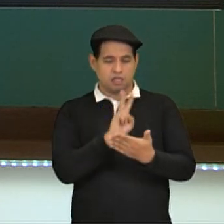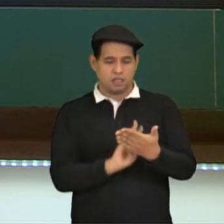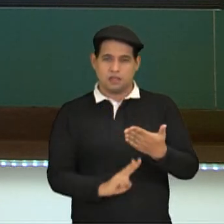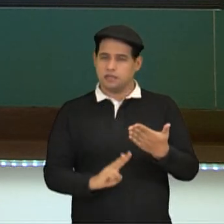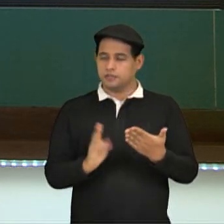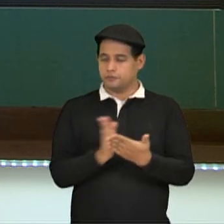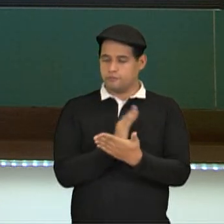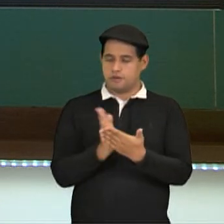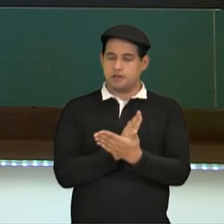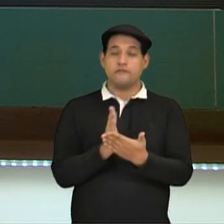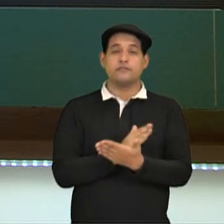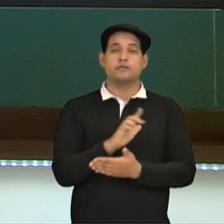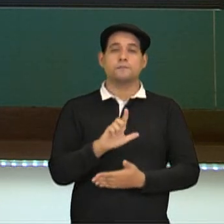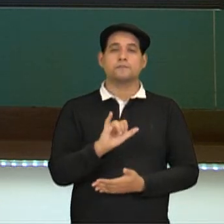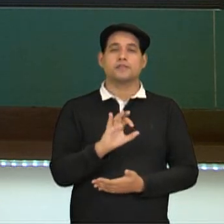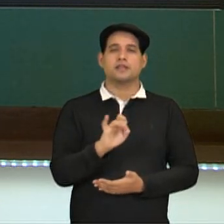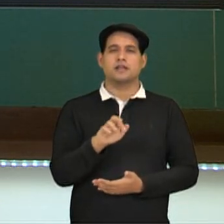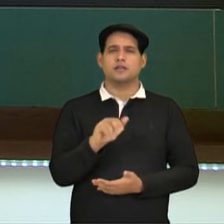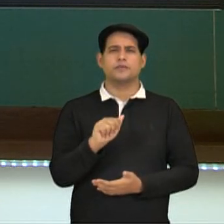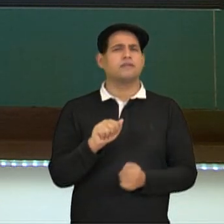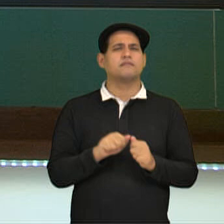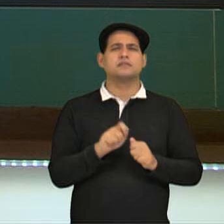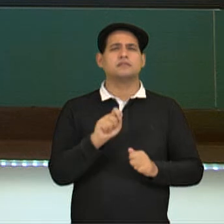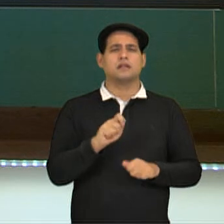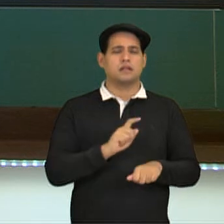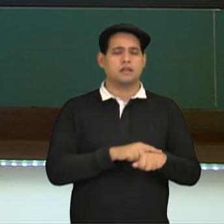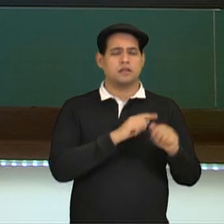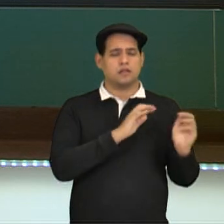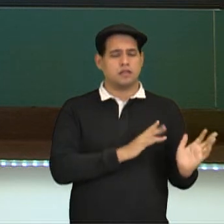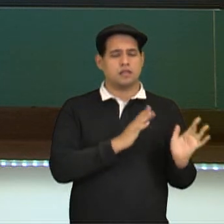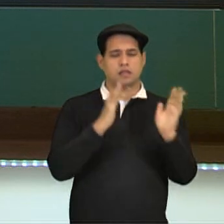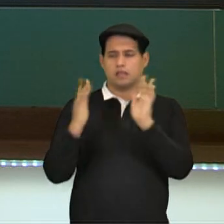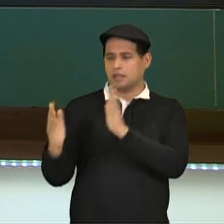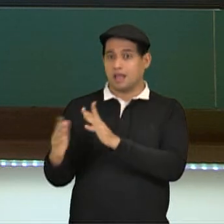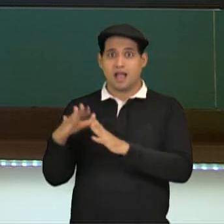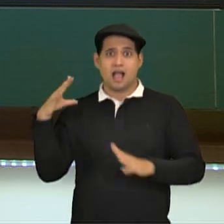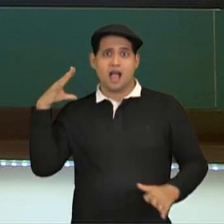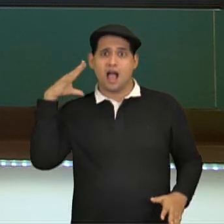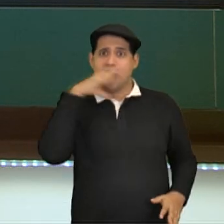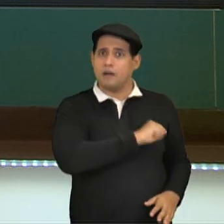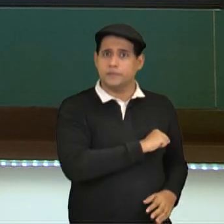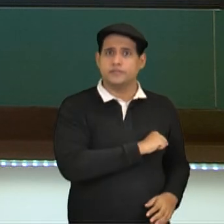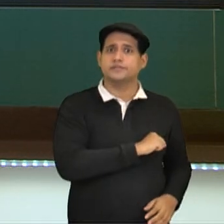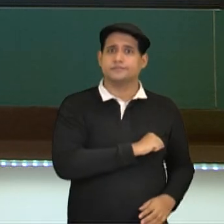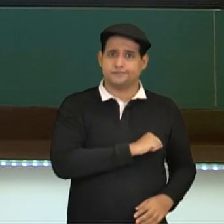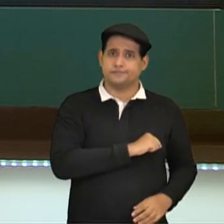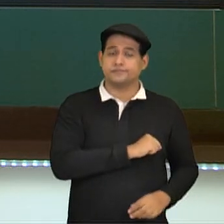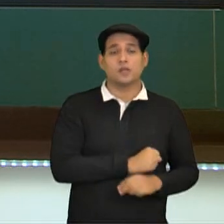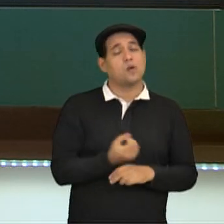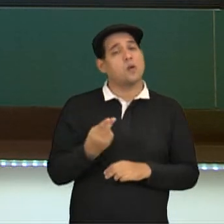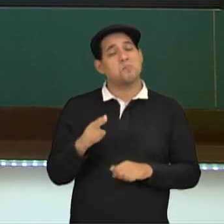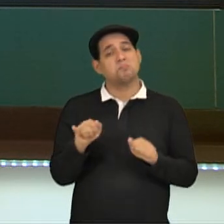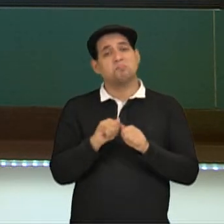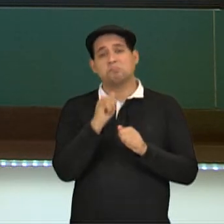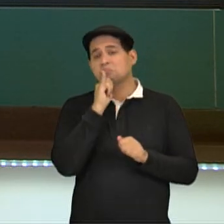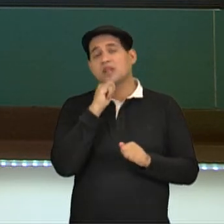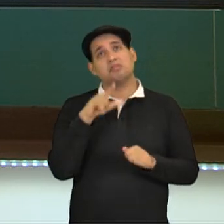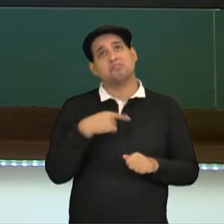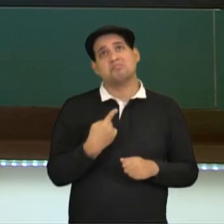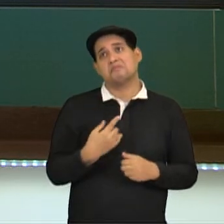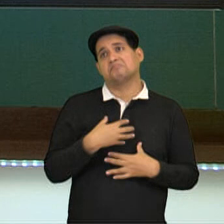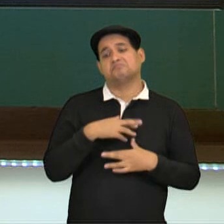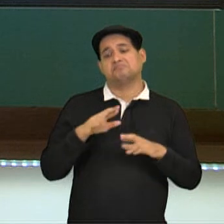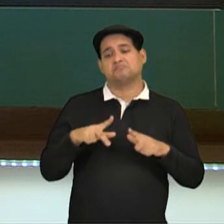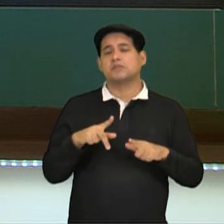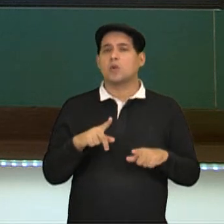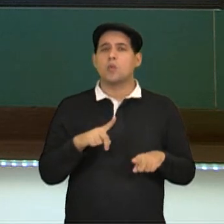de literatura que faz com que o tempo passe muito rápido, né? Ou se a gente tem uma outra situação,